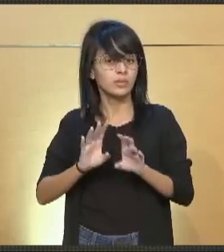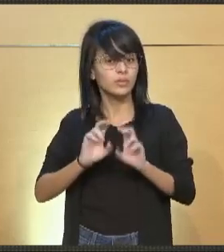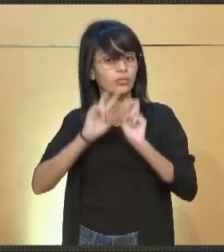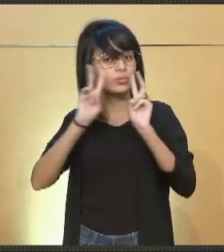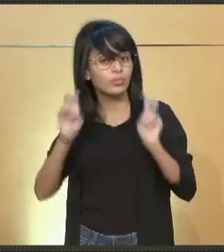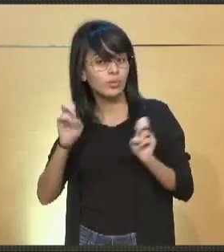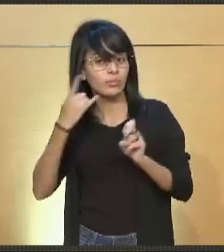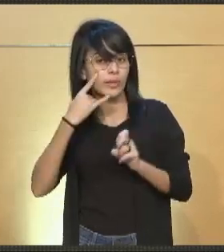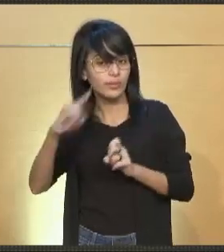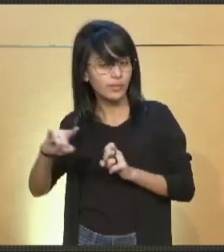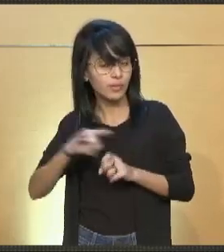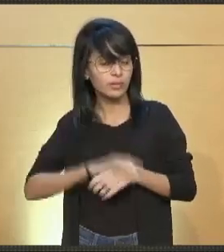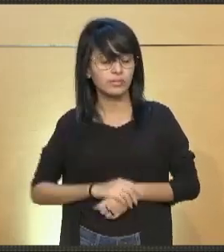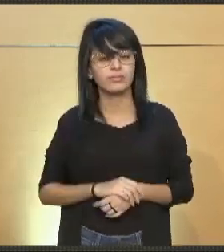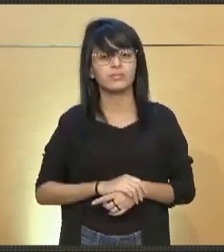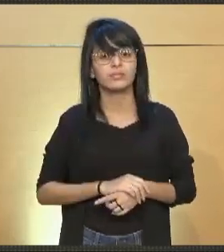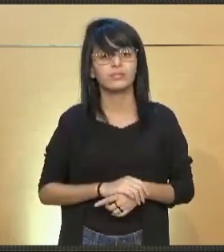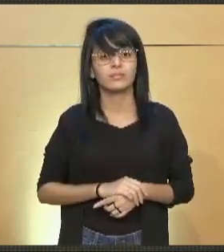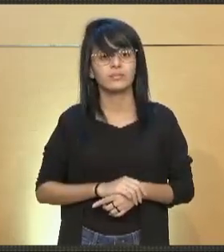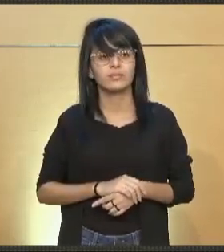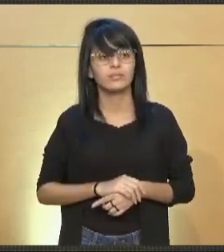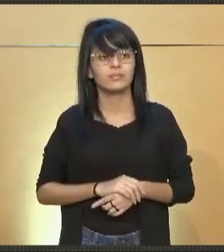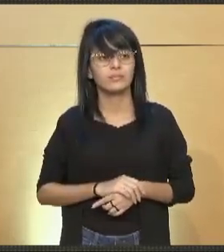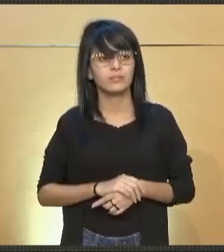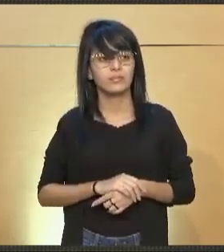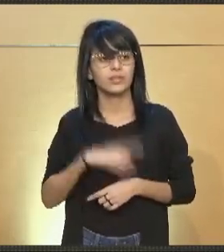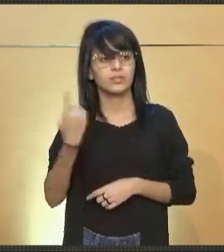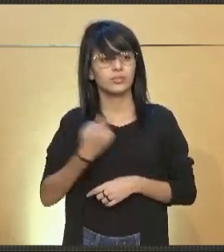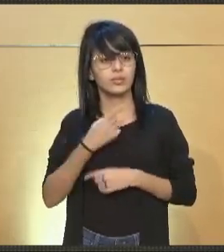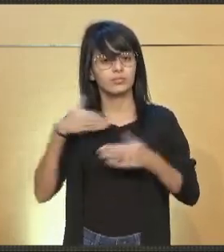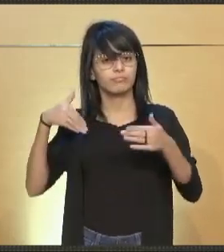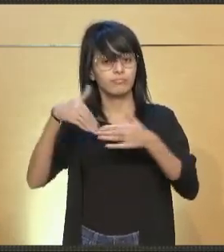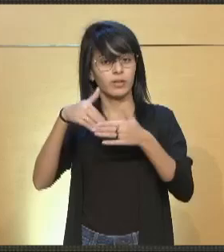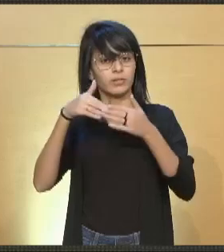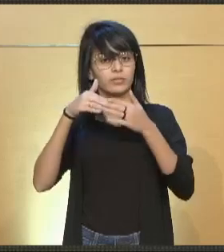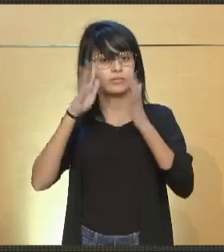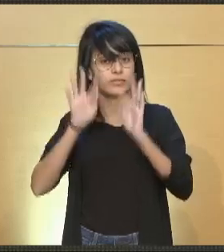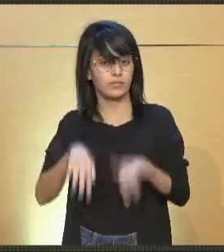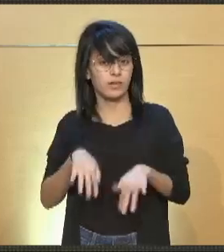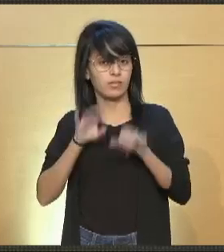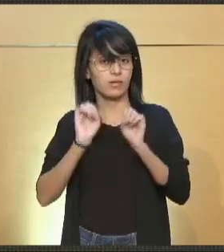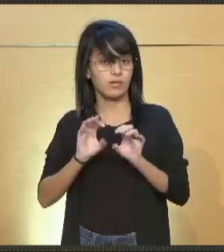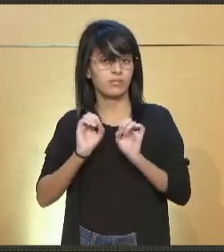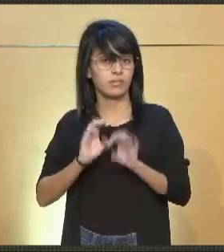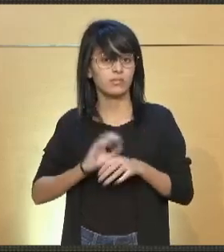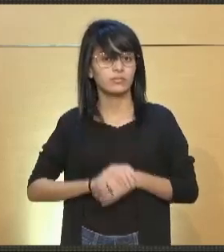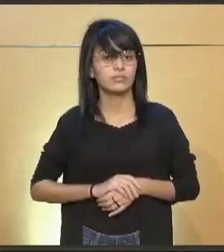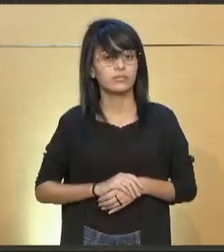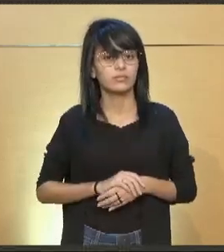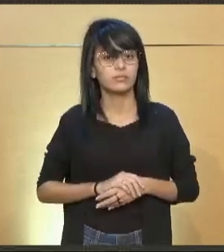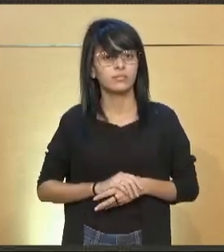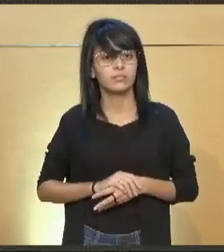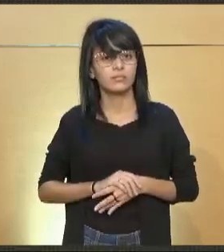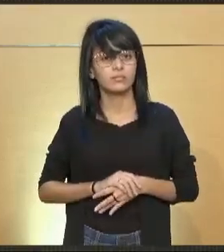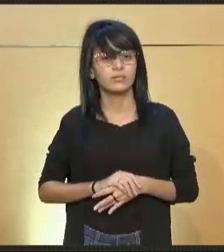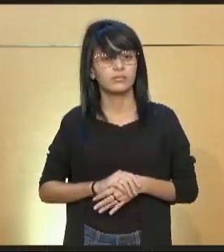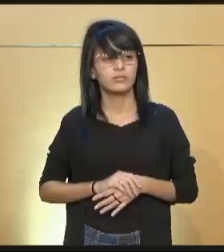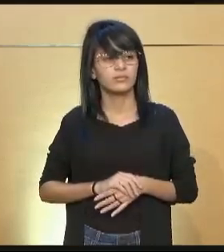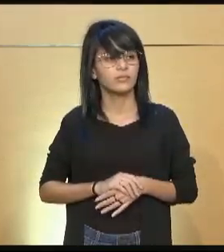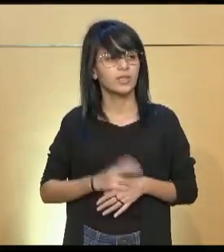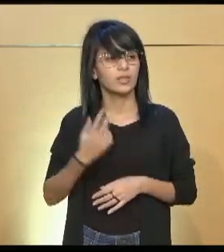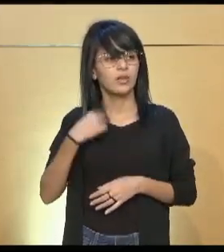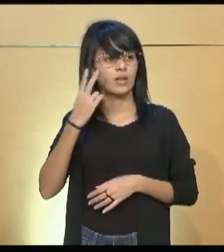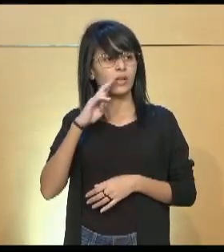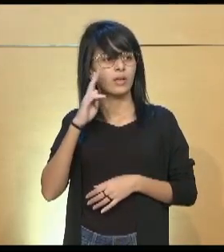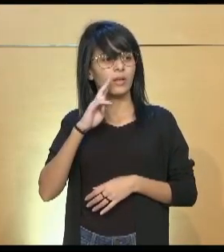questão do adultério. E aí já vamos partir para perto do final da nossa aula. Isso me faz lembrar dessa